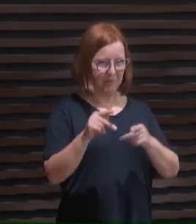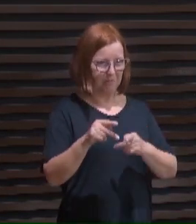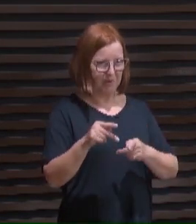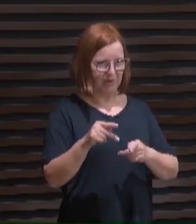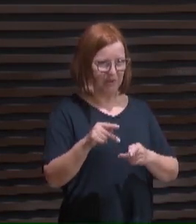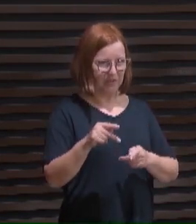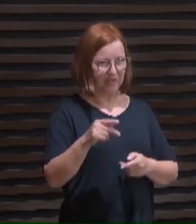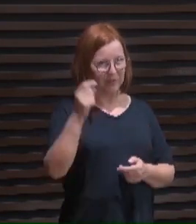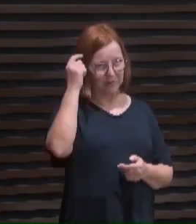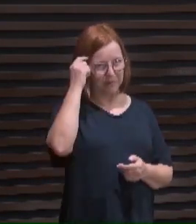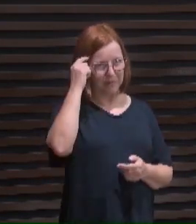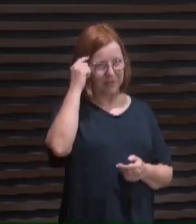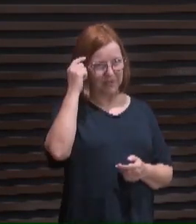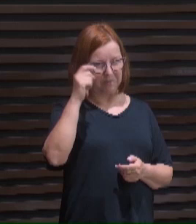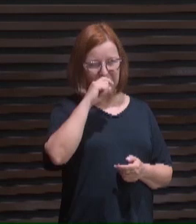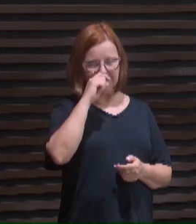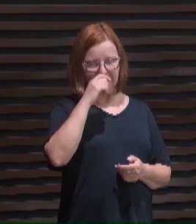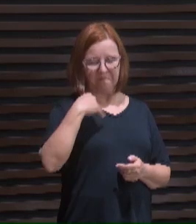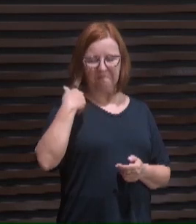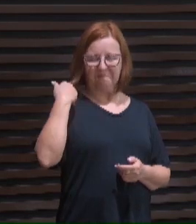soberbos, pensamentos